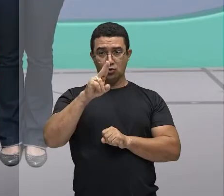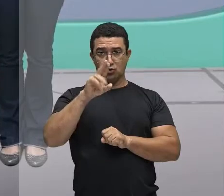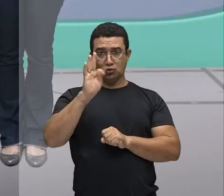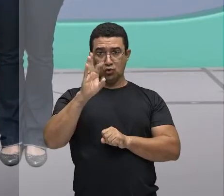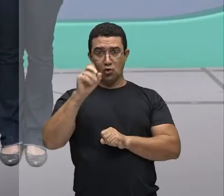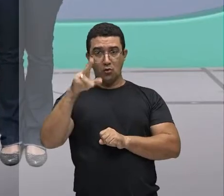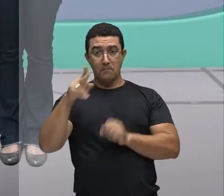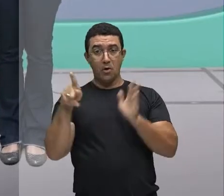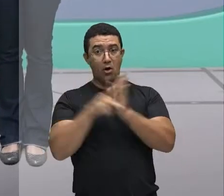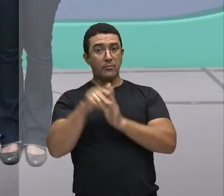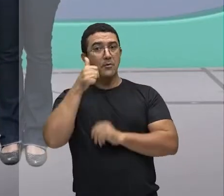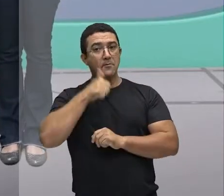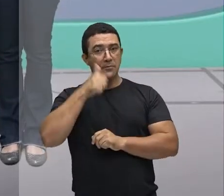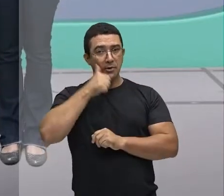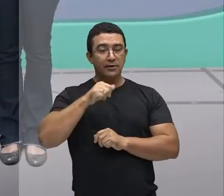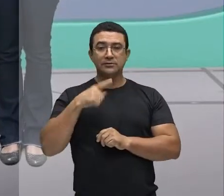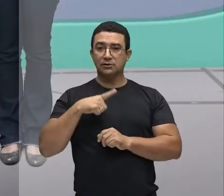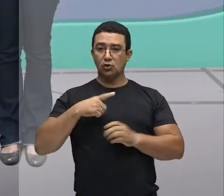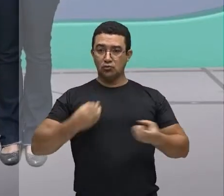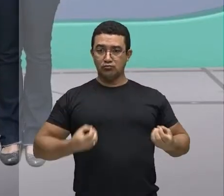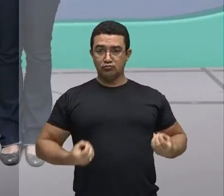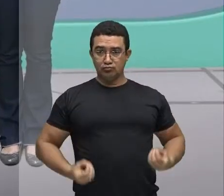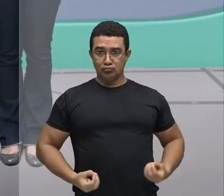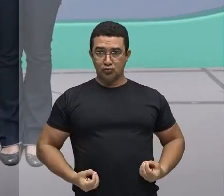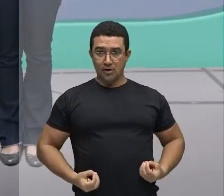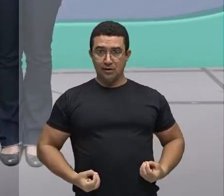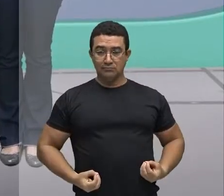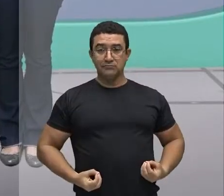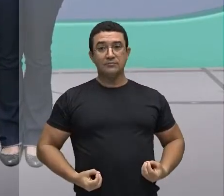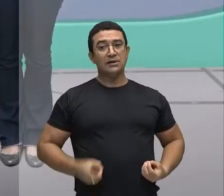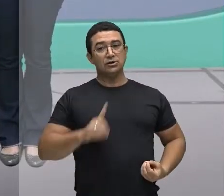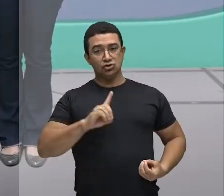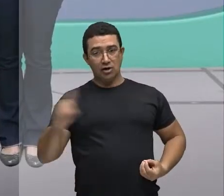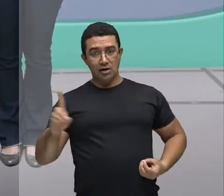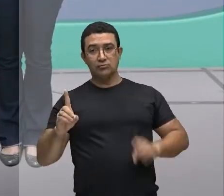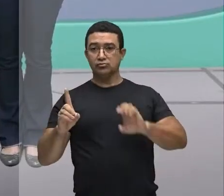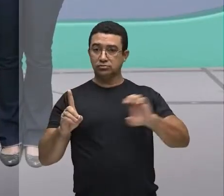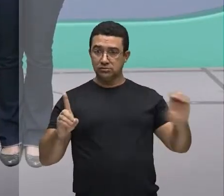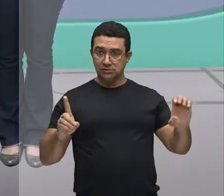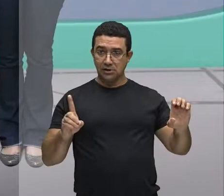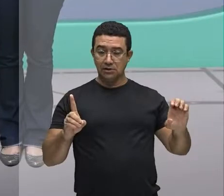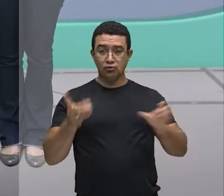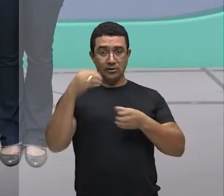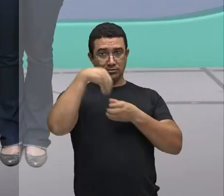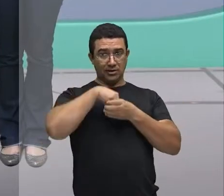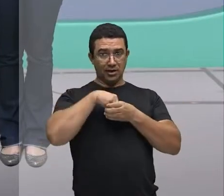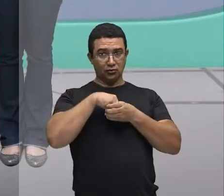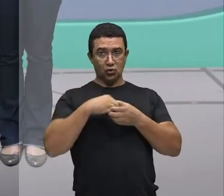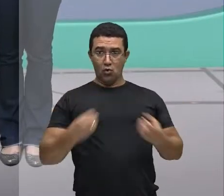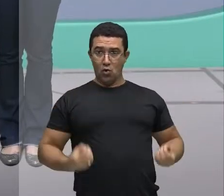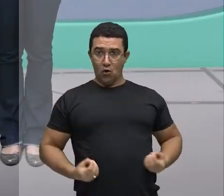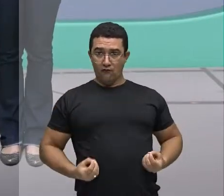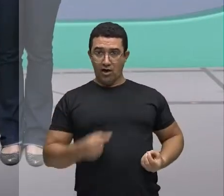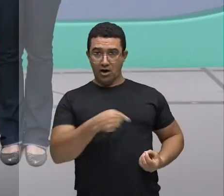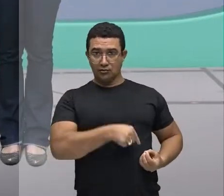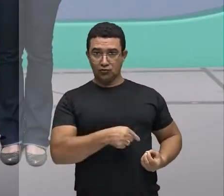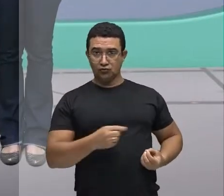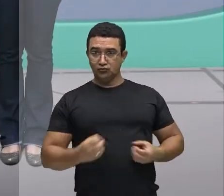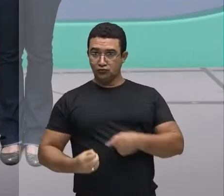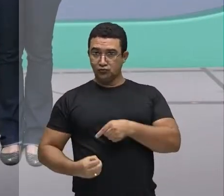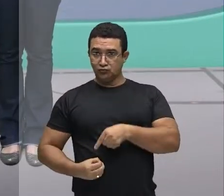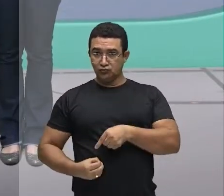feminino. Então, nós temos 2 ovários, o ovário direito e o ovário esquerdo. Dentro do ovário estarão todos os